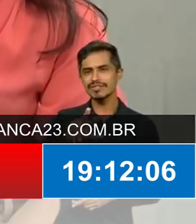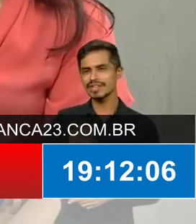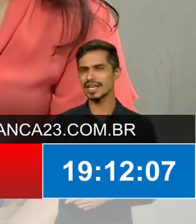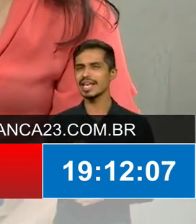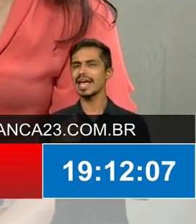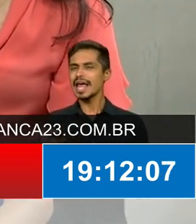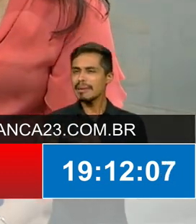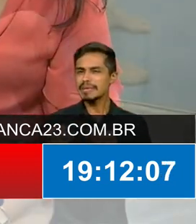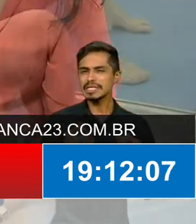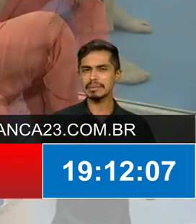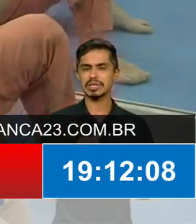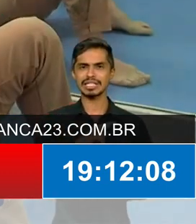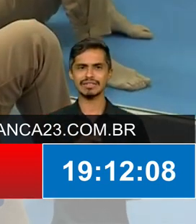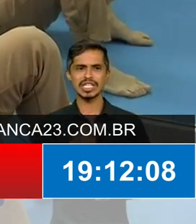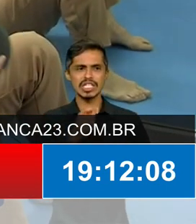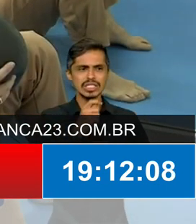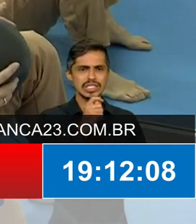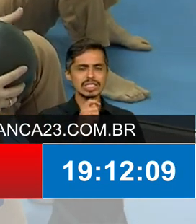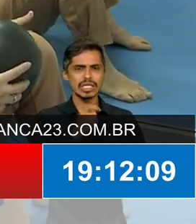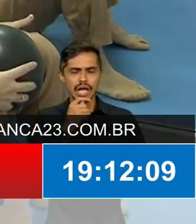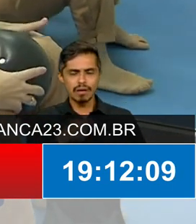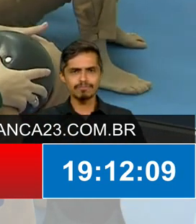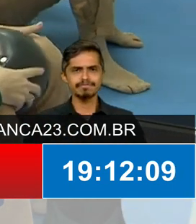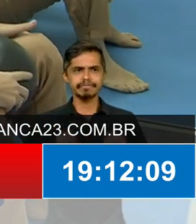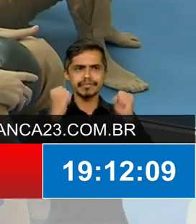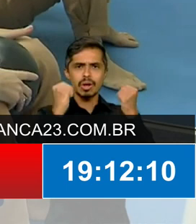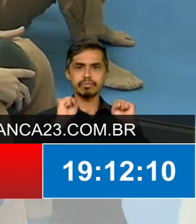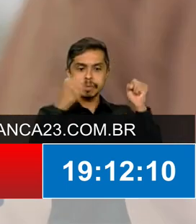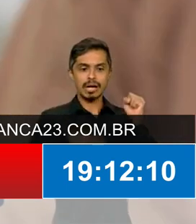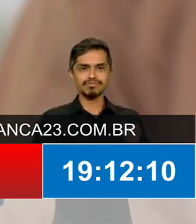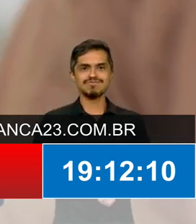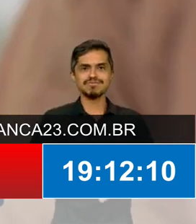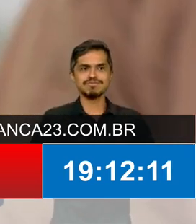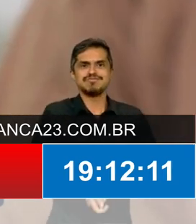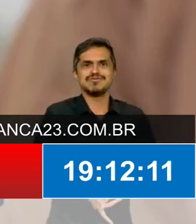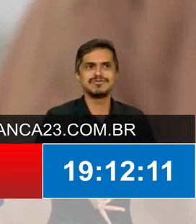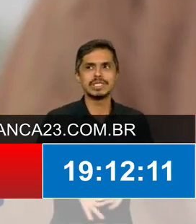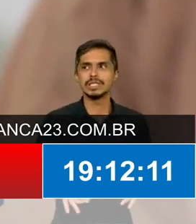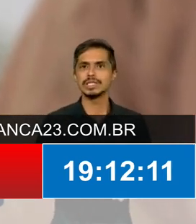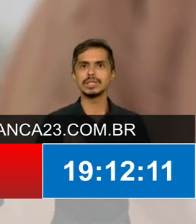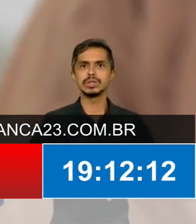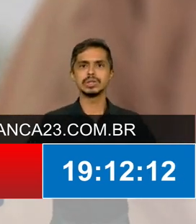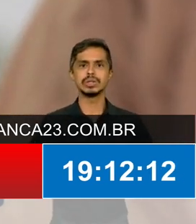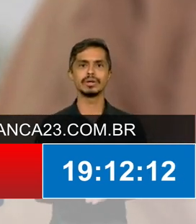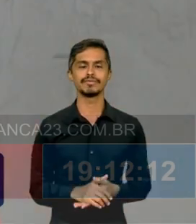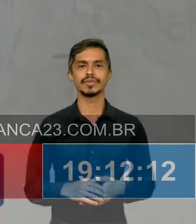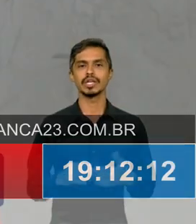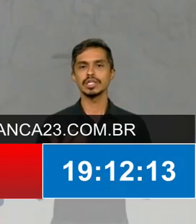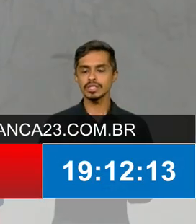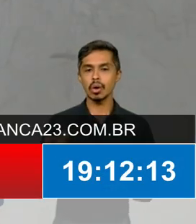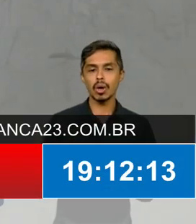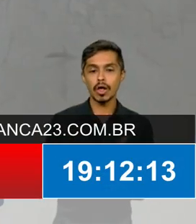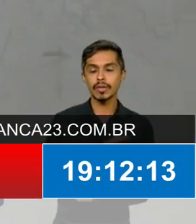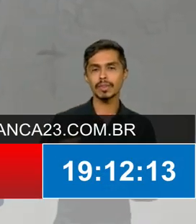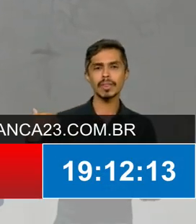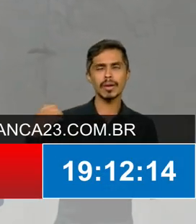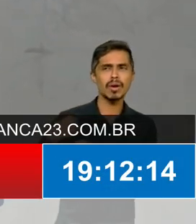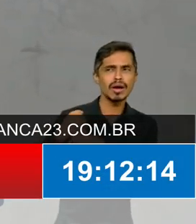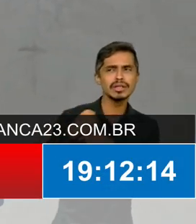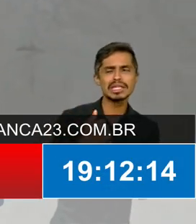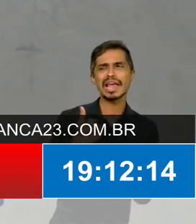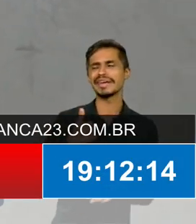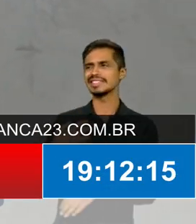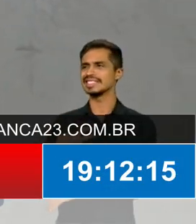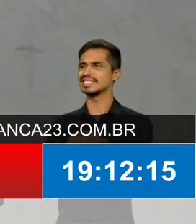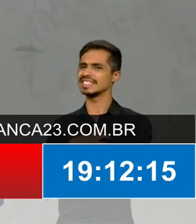com incontinência urinária quando fazia esforço físico na academia. Os episódios foram aumentando. De uns anos para cá, eu comecei